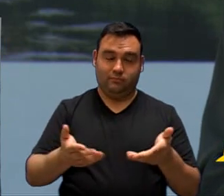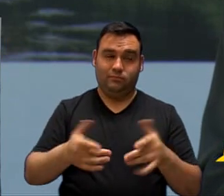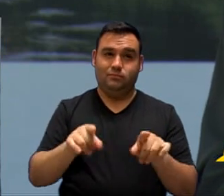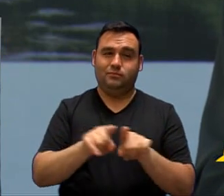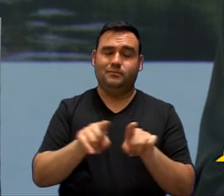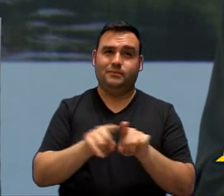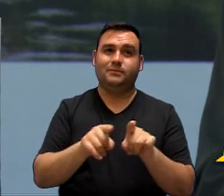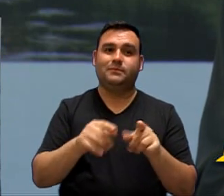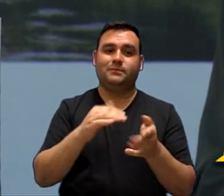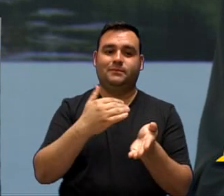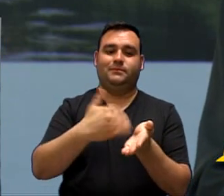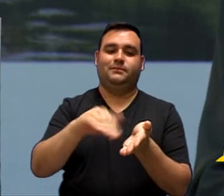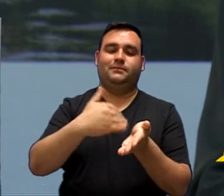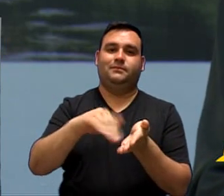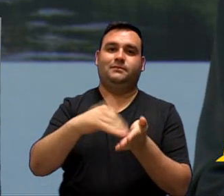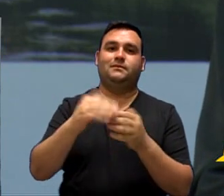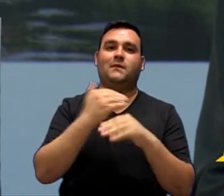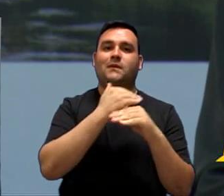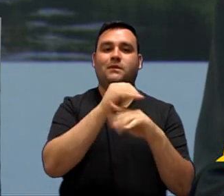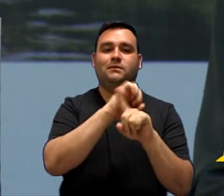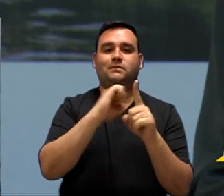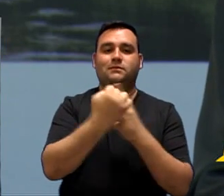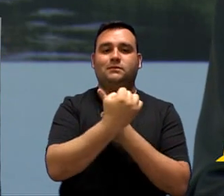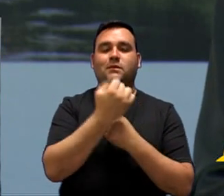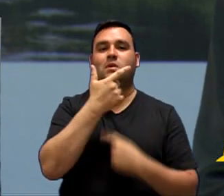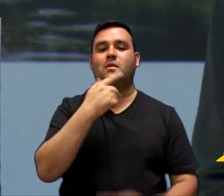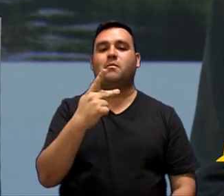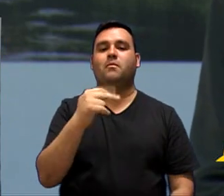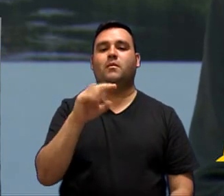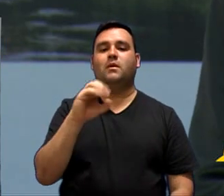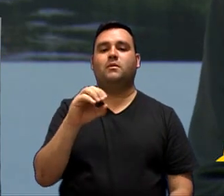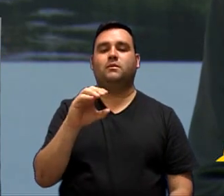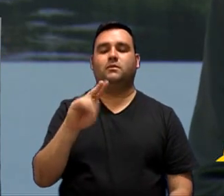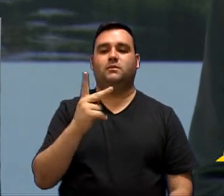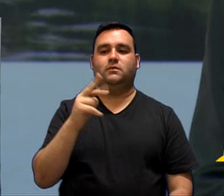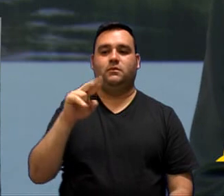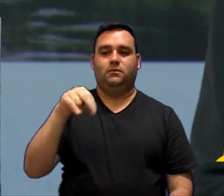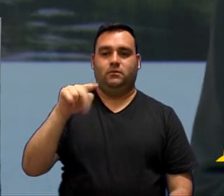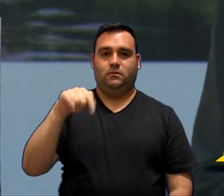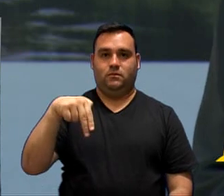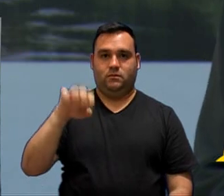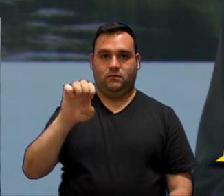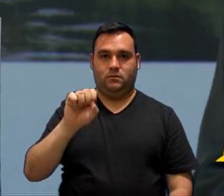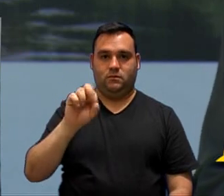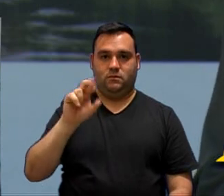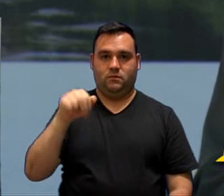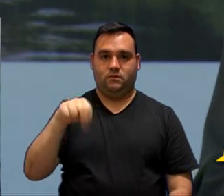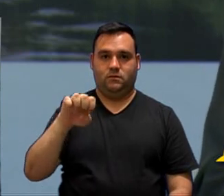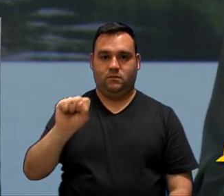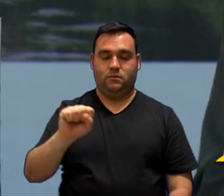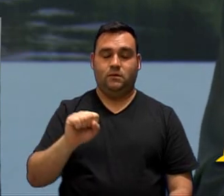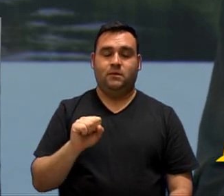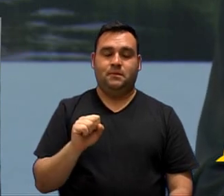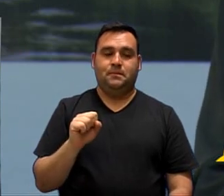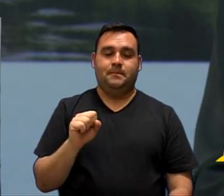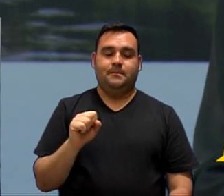como do secretário de Igualdade e Assistência Social, Paulo Henrique Sorans, representando a prefeita